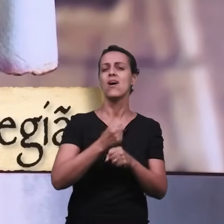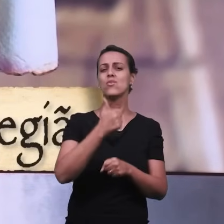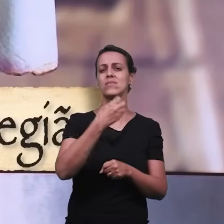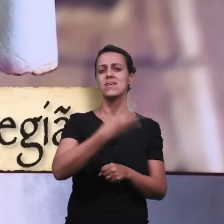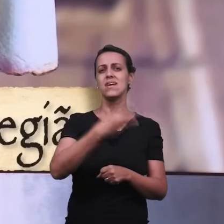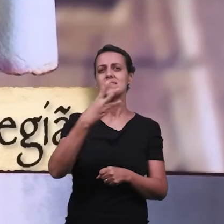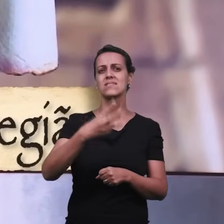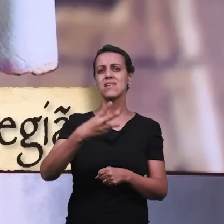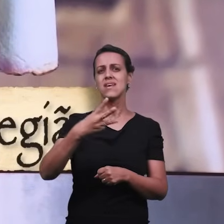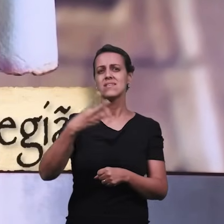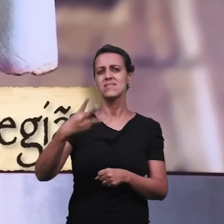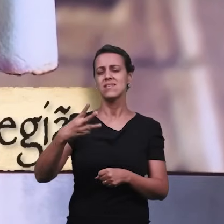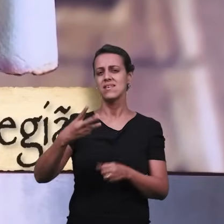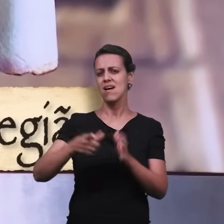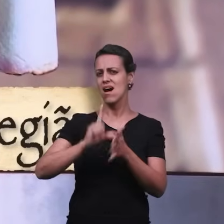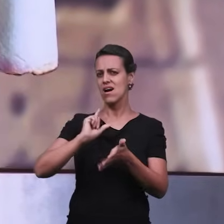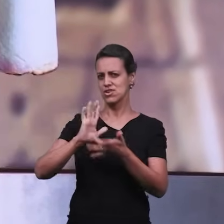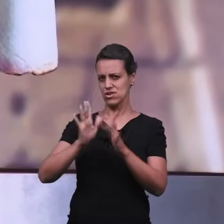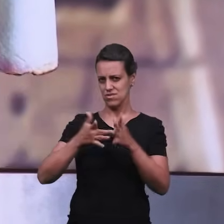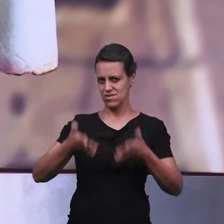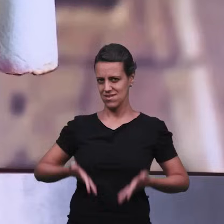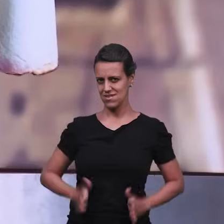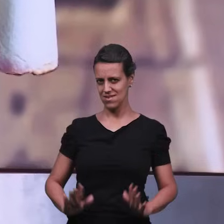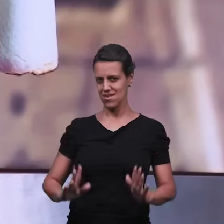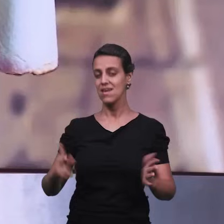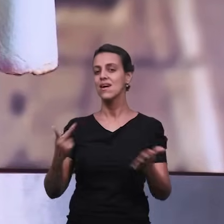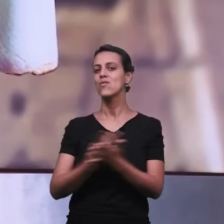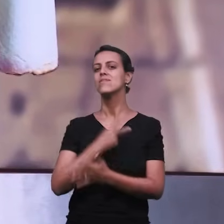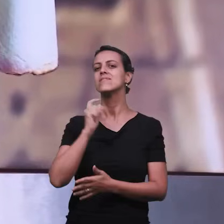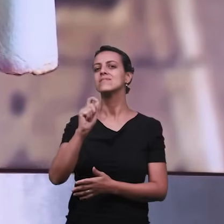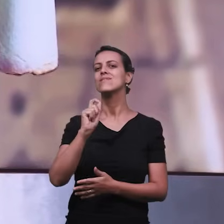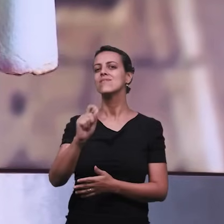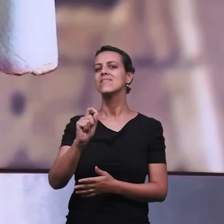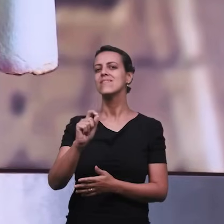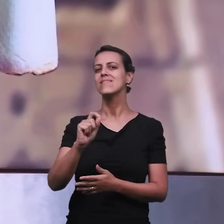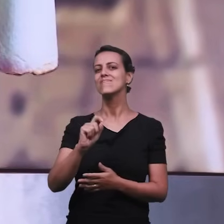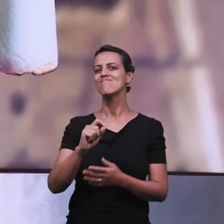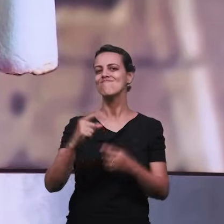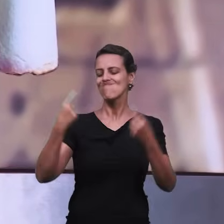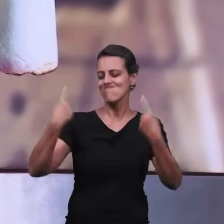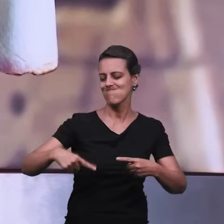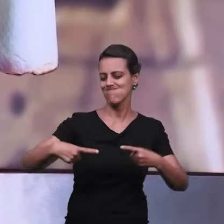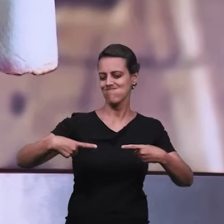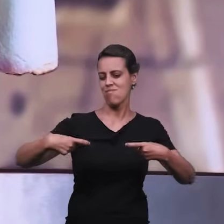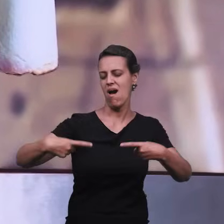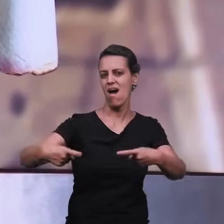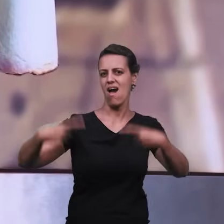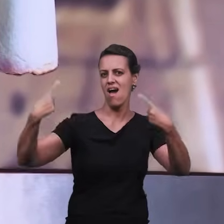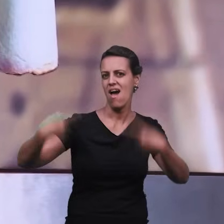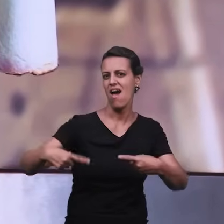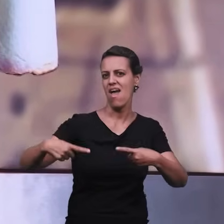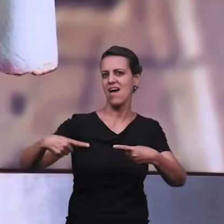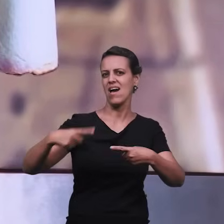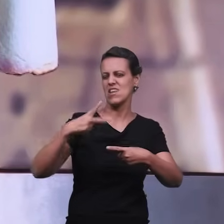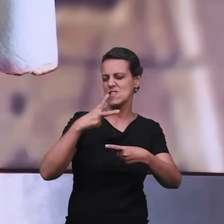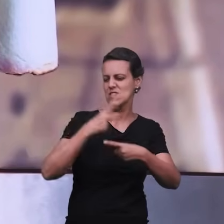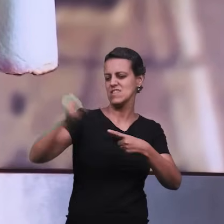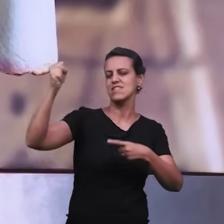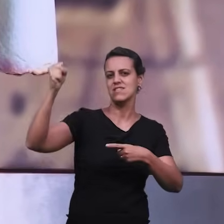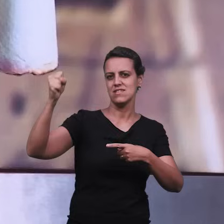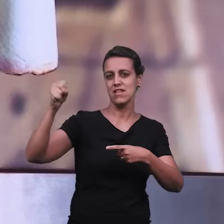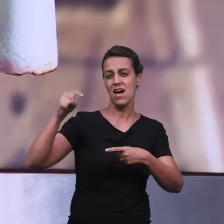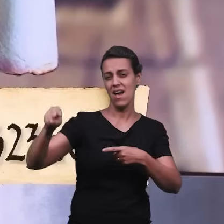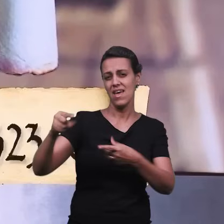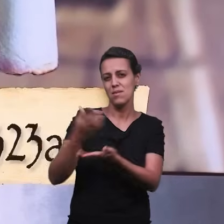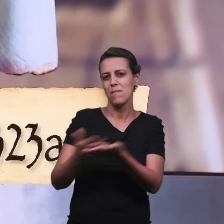o grego macedônico Alexandre o Grande. E apesar de governar